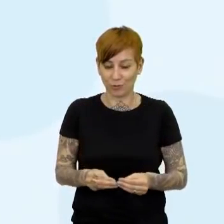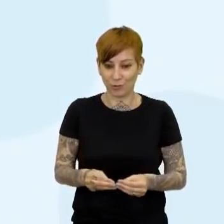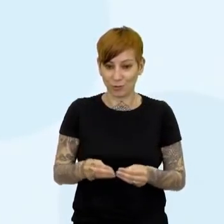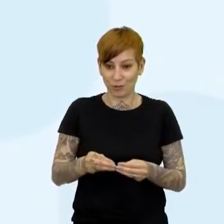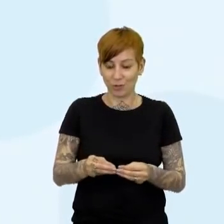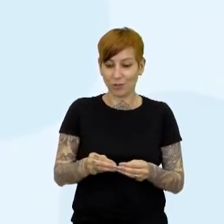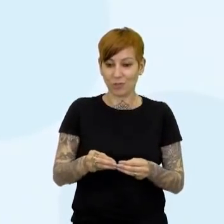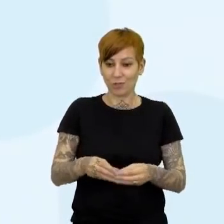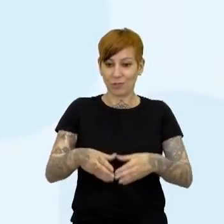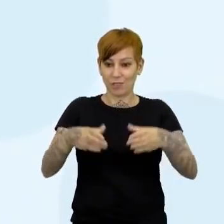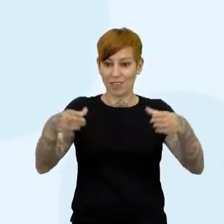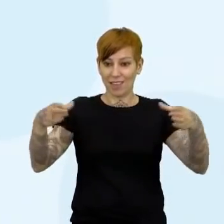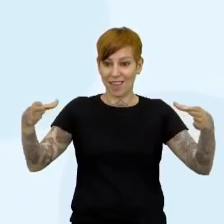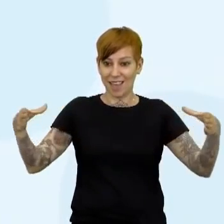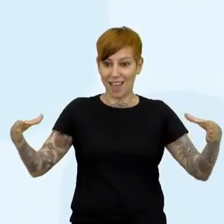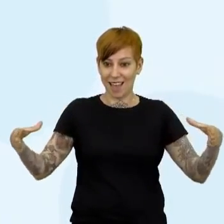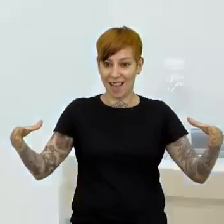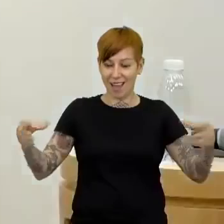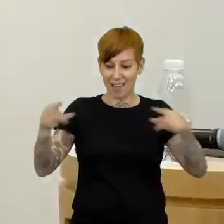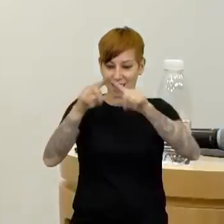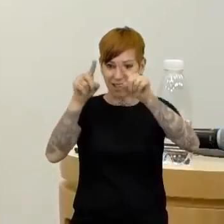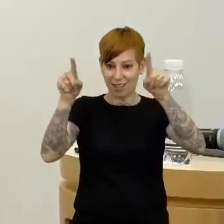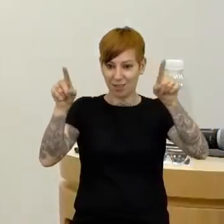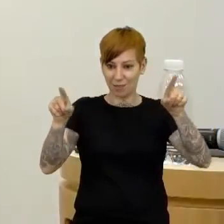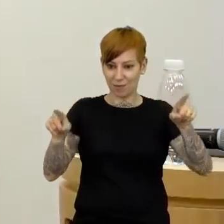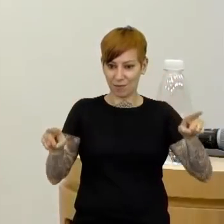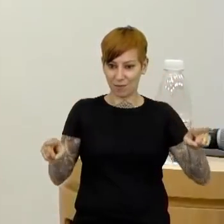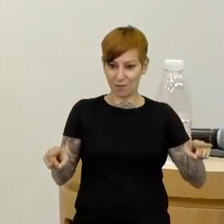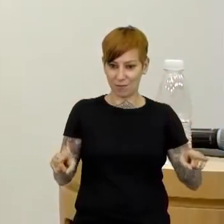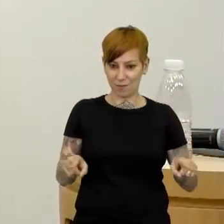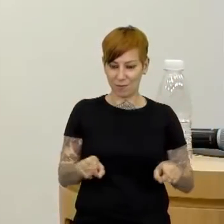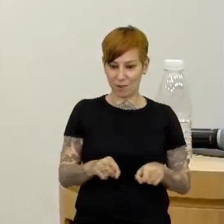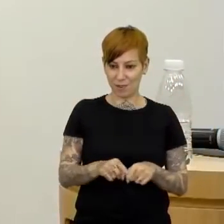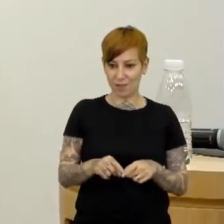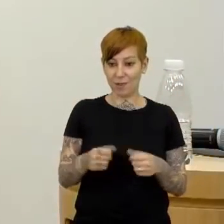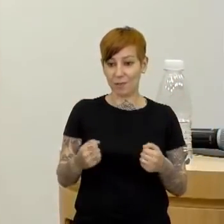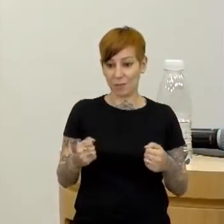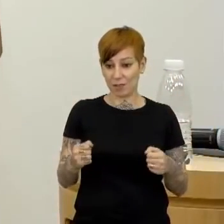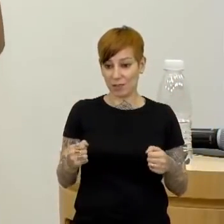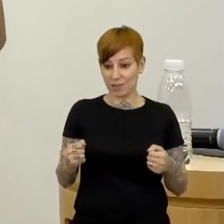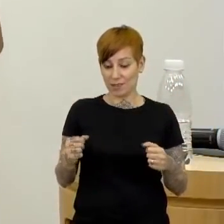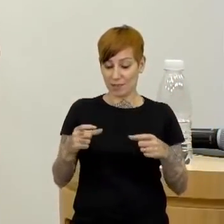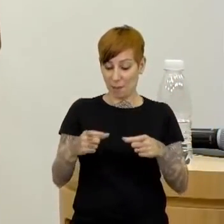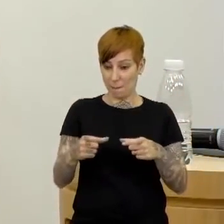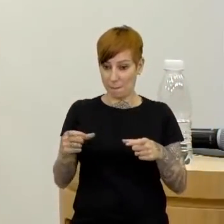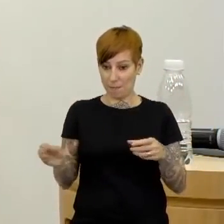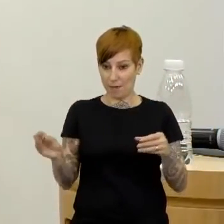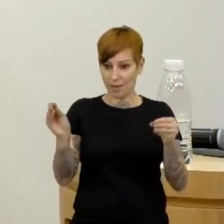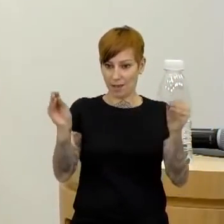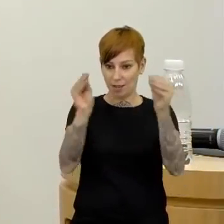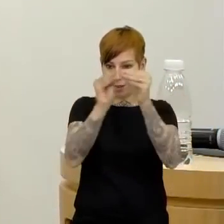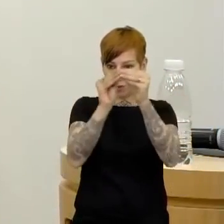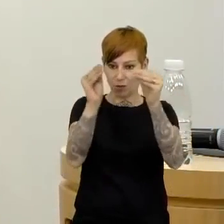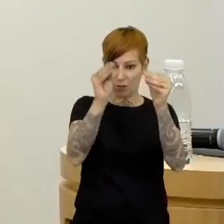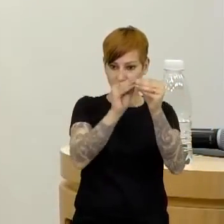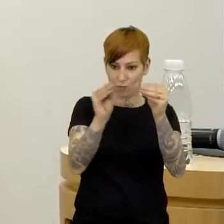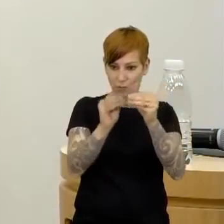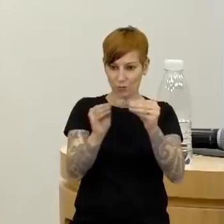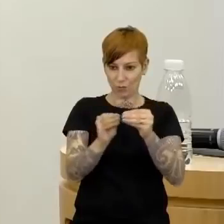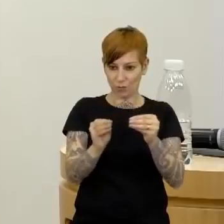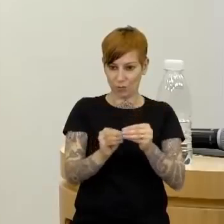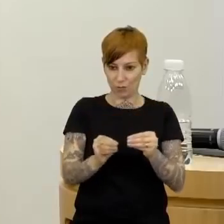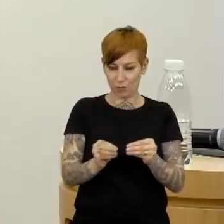maior o quadrado possível Lembrando que um quadrado tem dois lados iguais então vocês vão juntar as peças